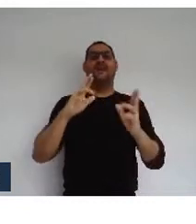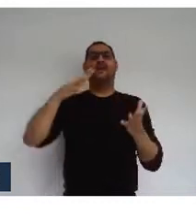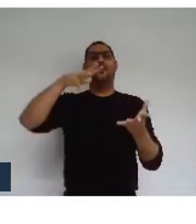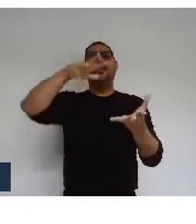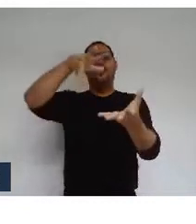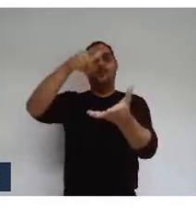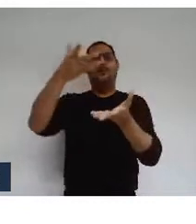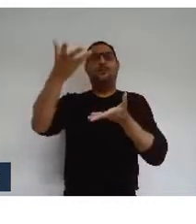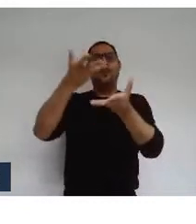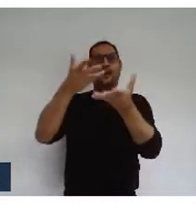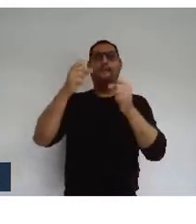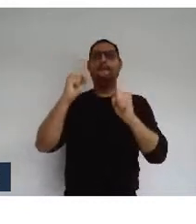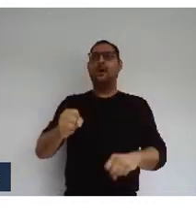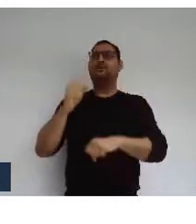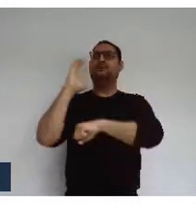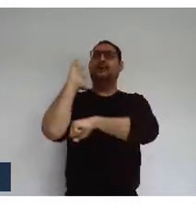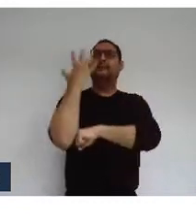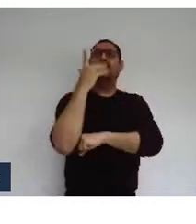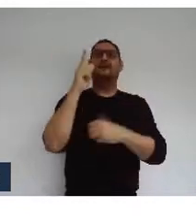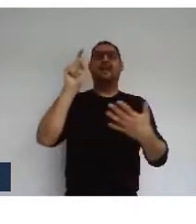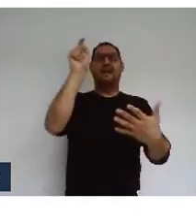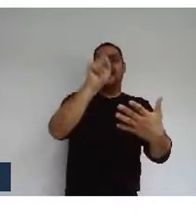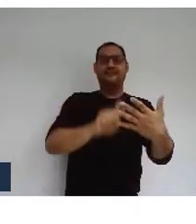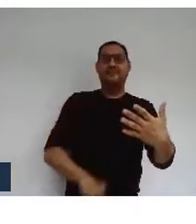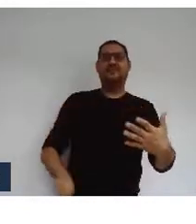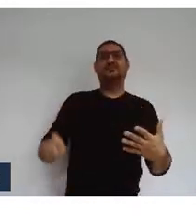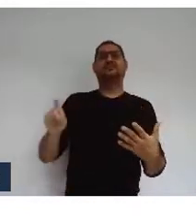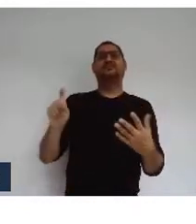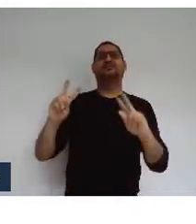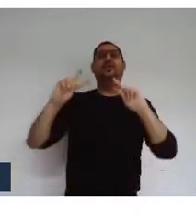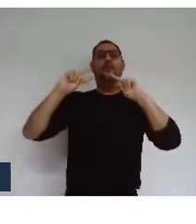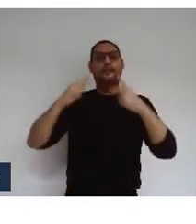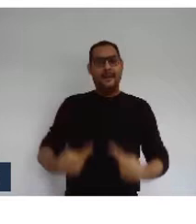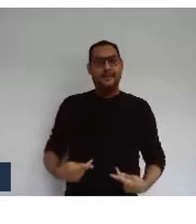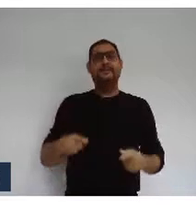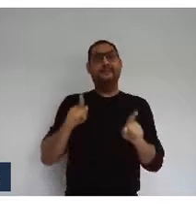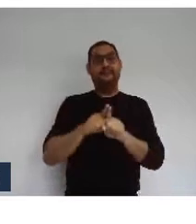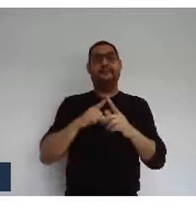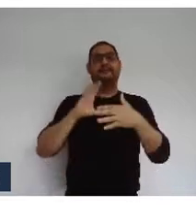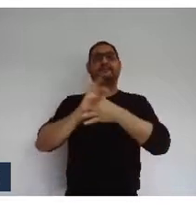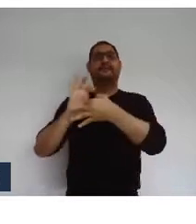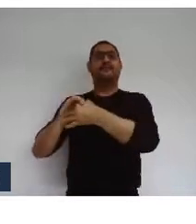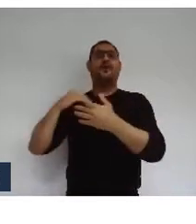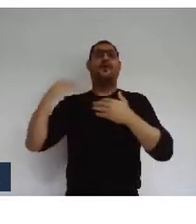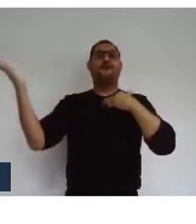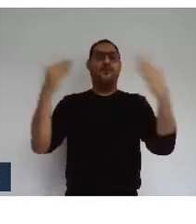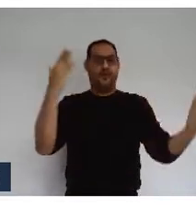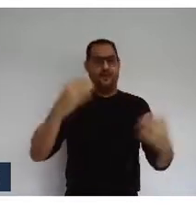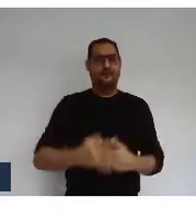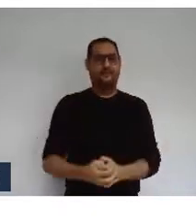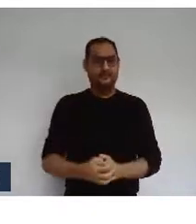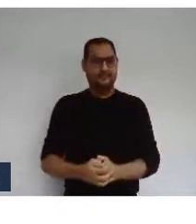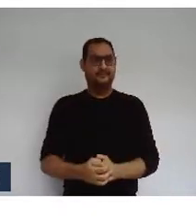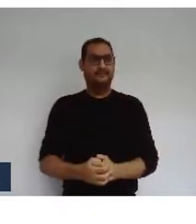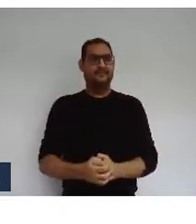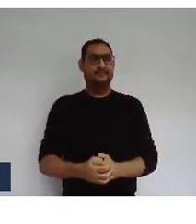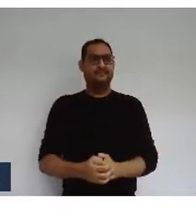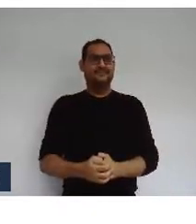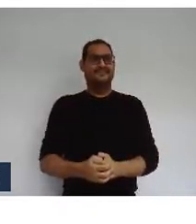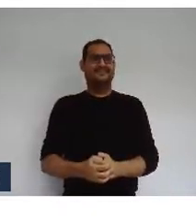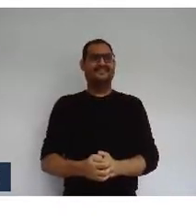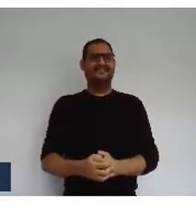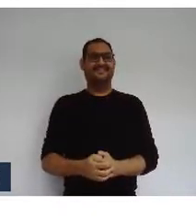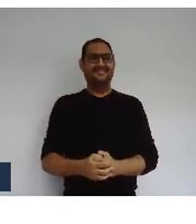envolvendo coisas, plantas, grafites, outros seres, para além do humano, portanto. Como diz Bruno Latour,